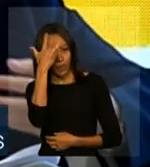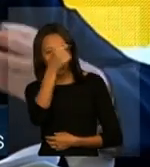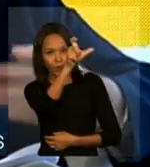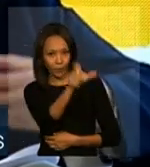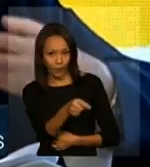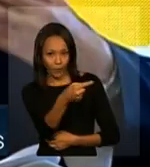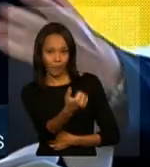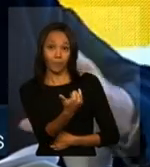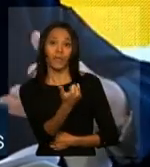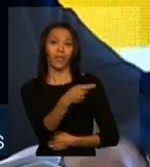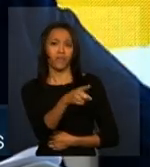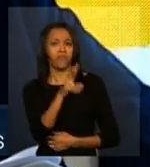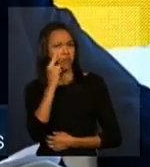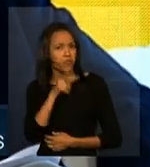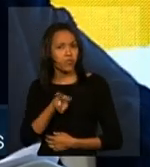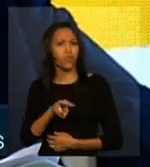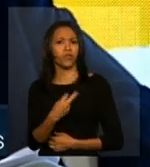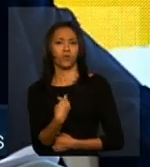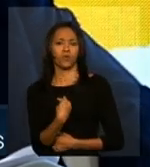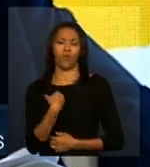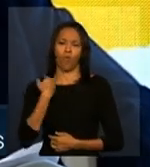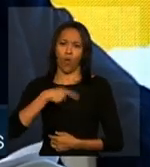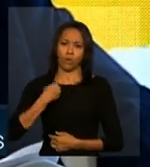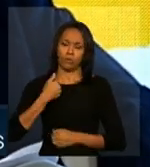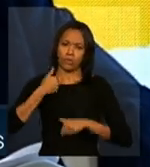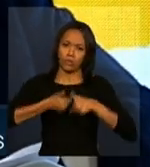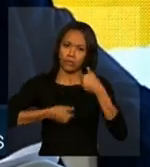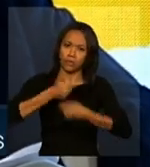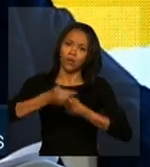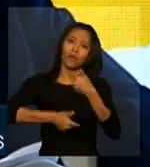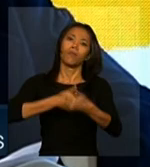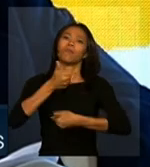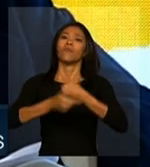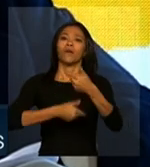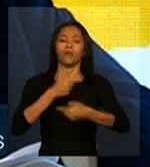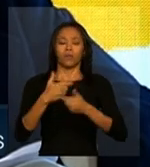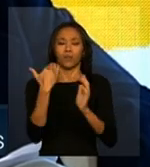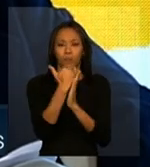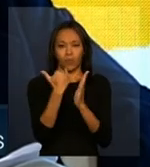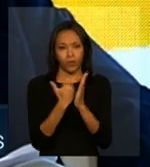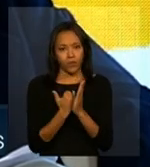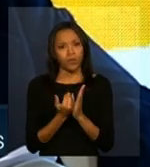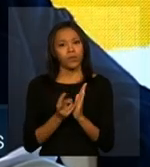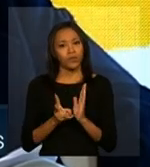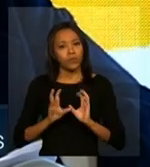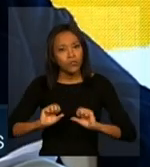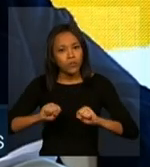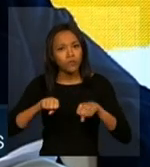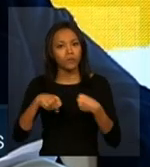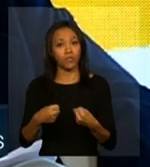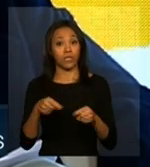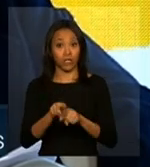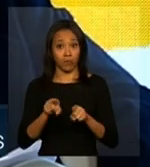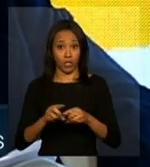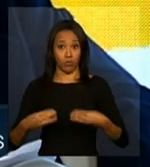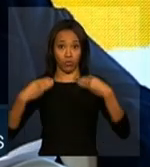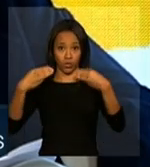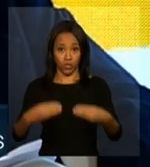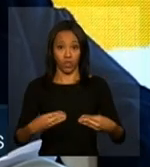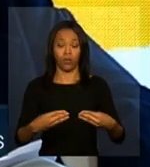todo esse esforço de afirmação do programa e o quanto que o Ministério contribuiu para